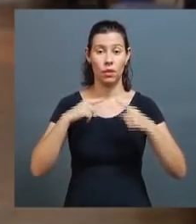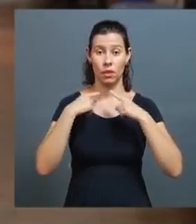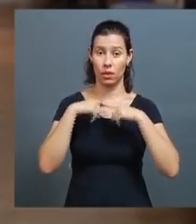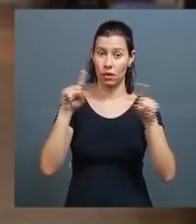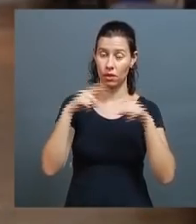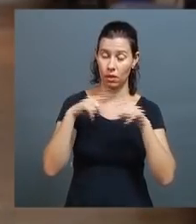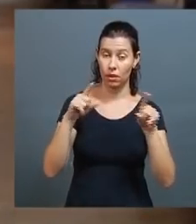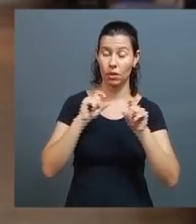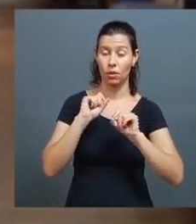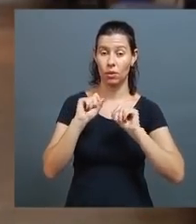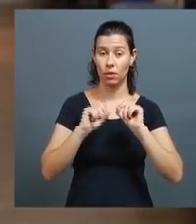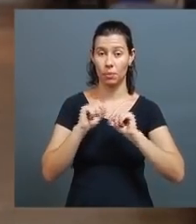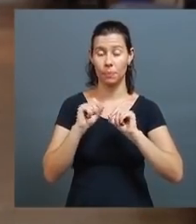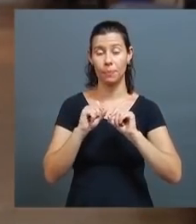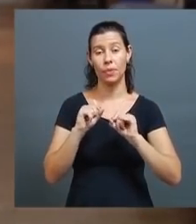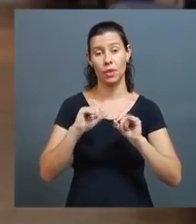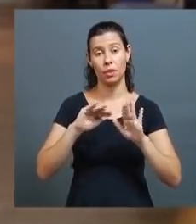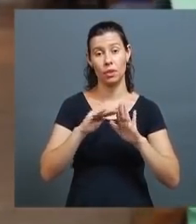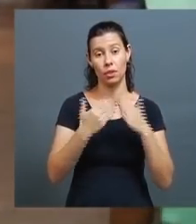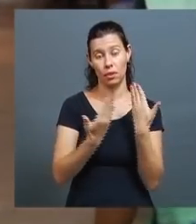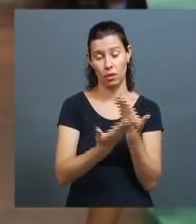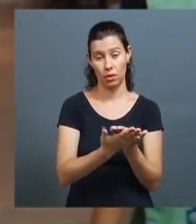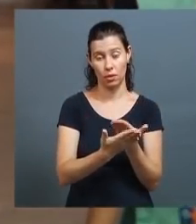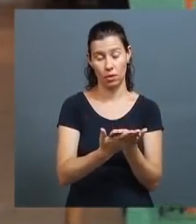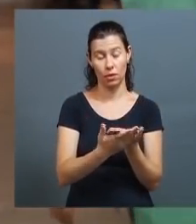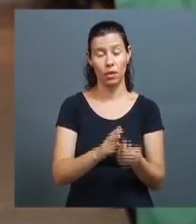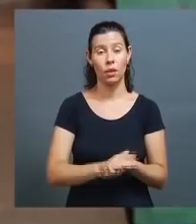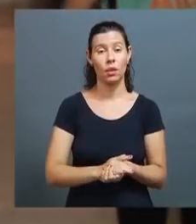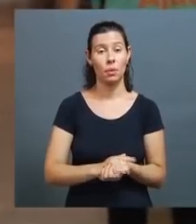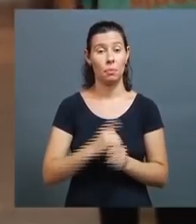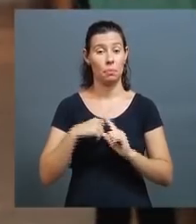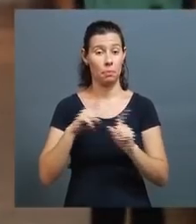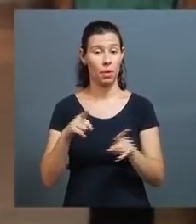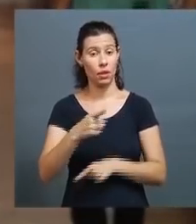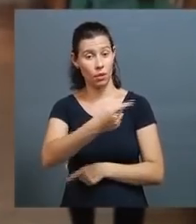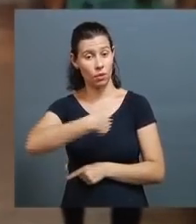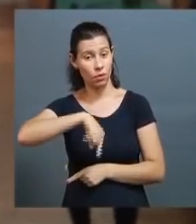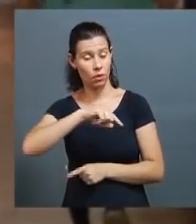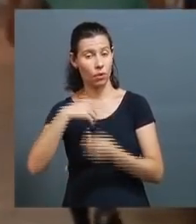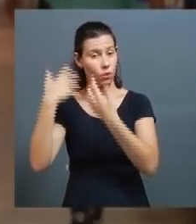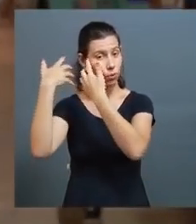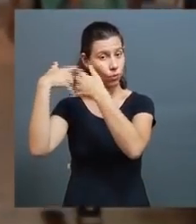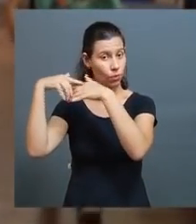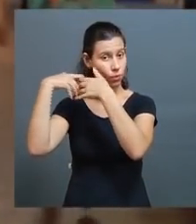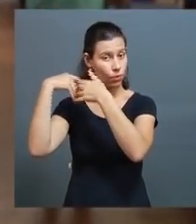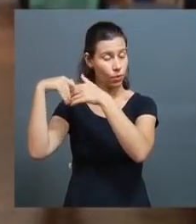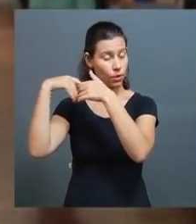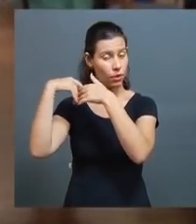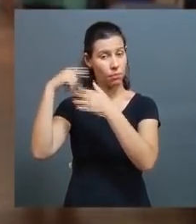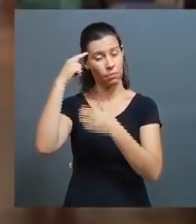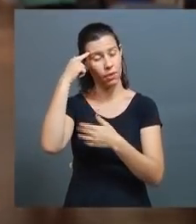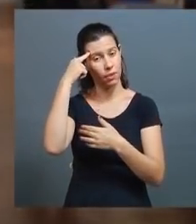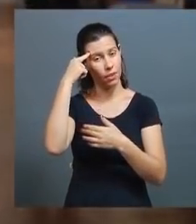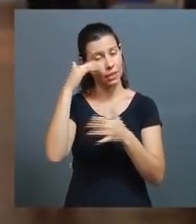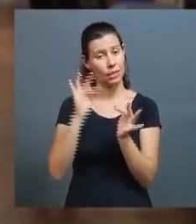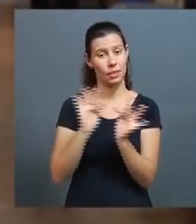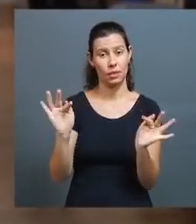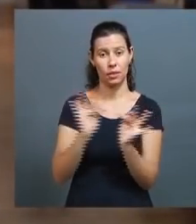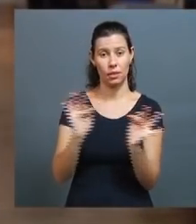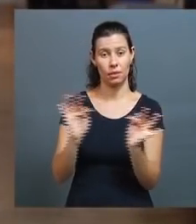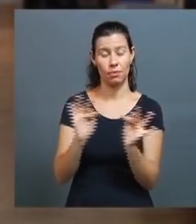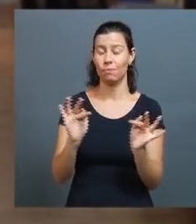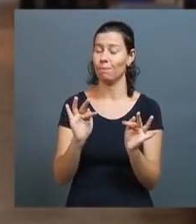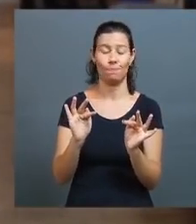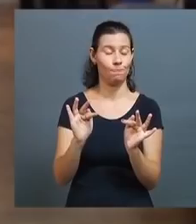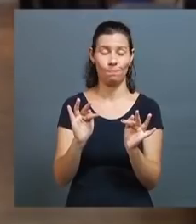na questão da queixa escolar mesmo, mas a gente precisa ter a consciência de que não é uma coisa muito simples de se